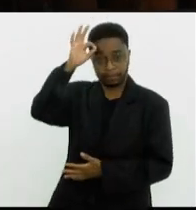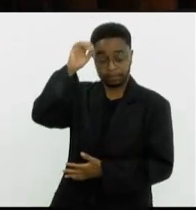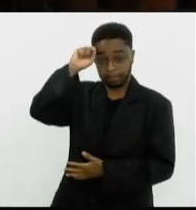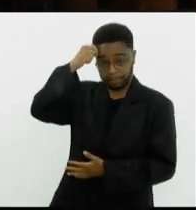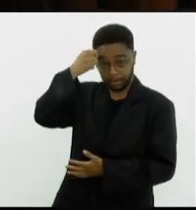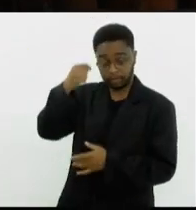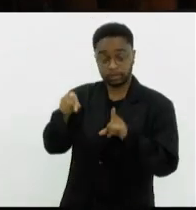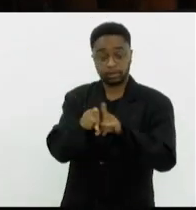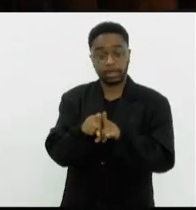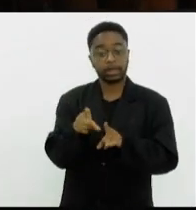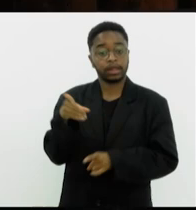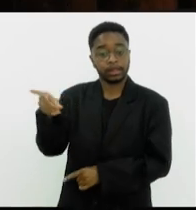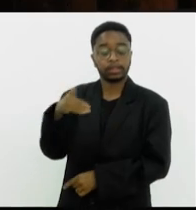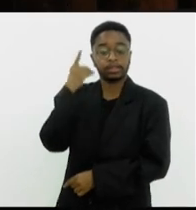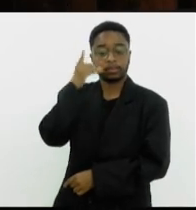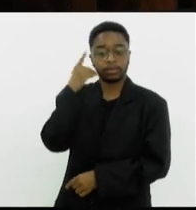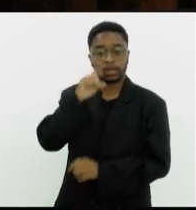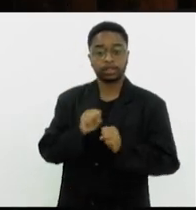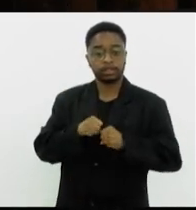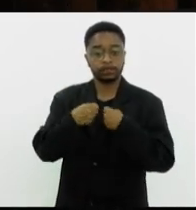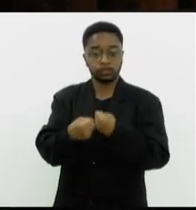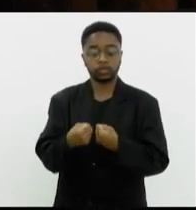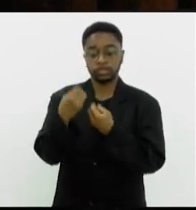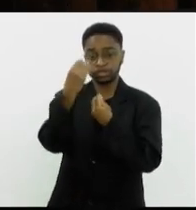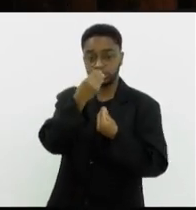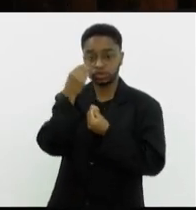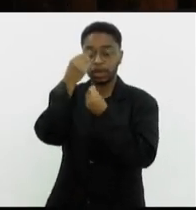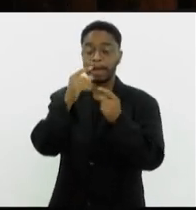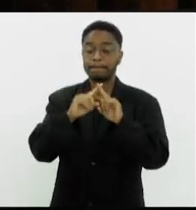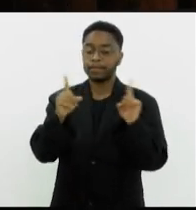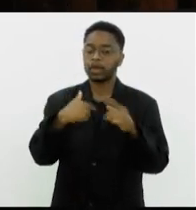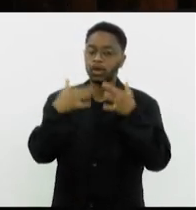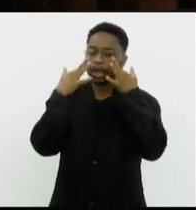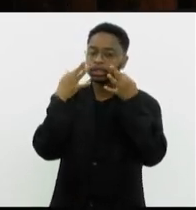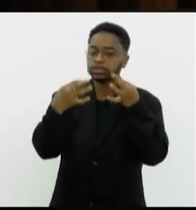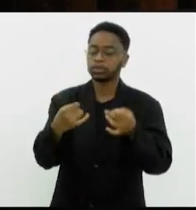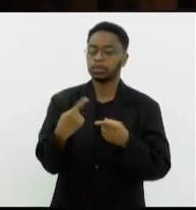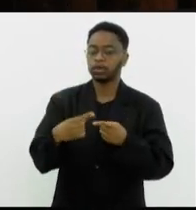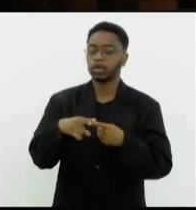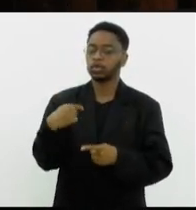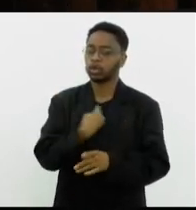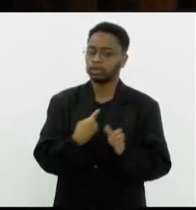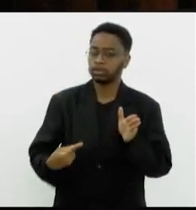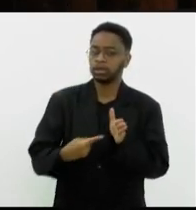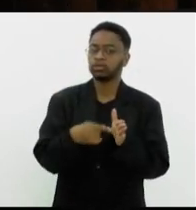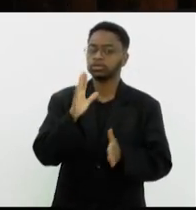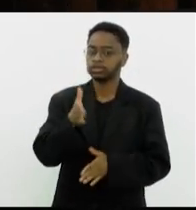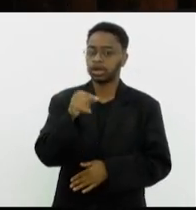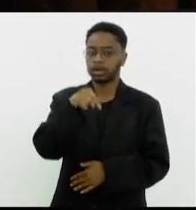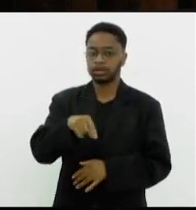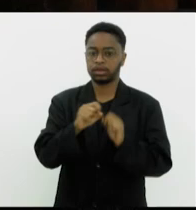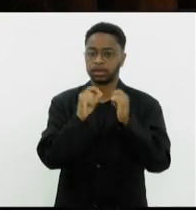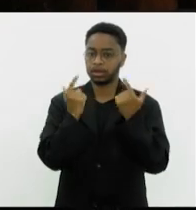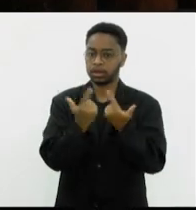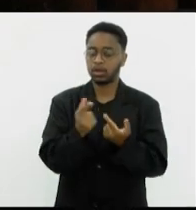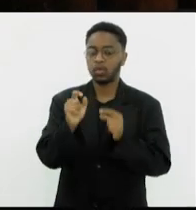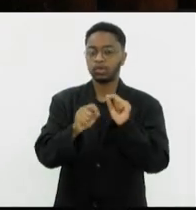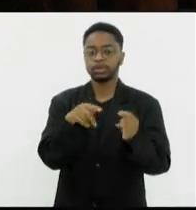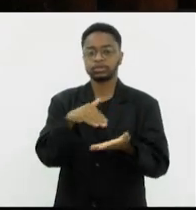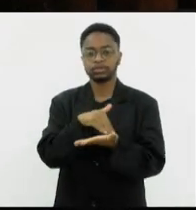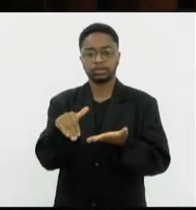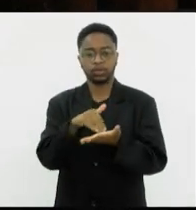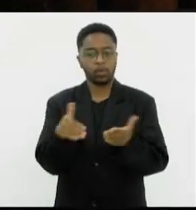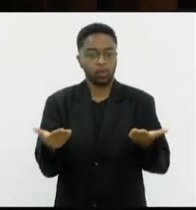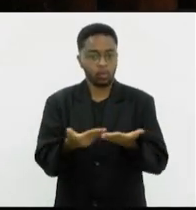Serafini é defensor de sexualização. Aliás, não me chama atenção, porque nós já denunciamos aqui nesse plenário o que a secretaria,